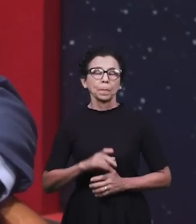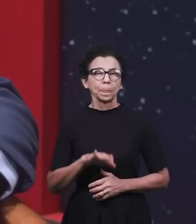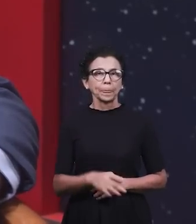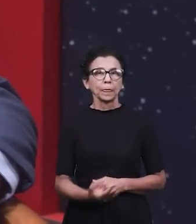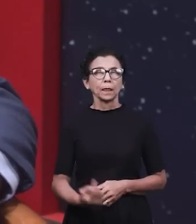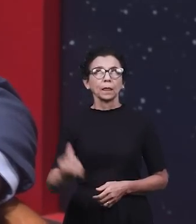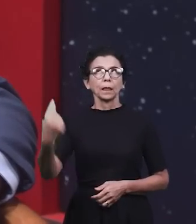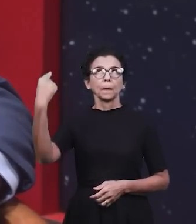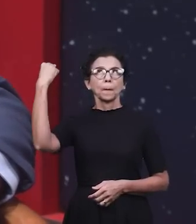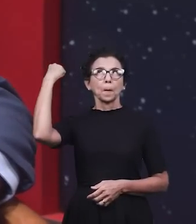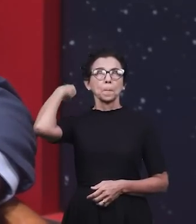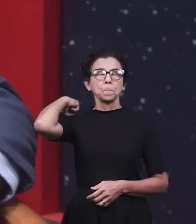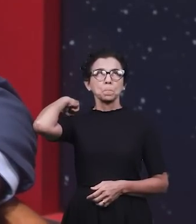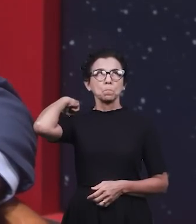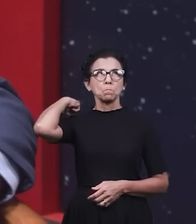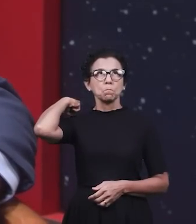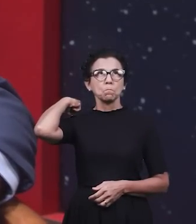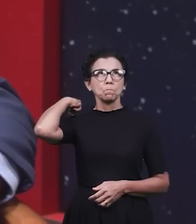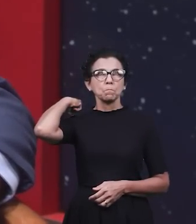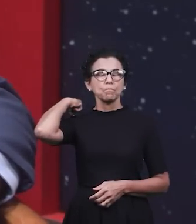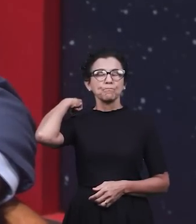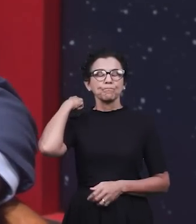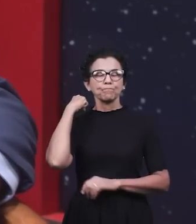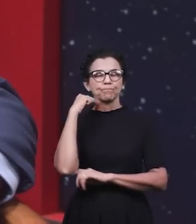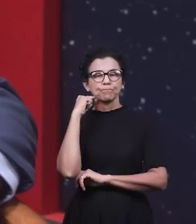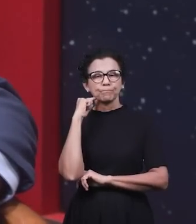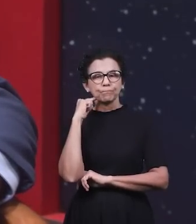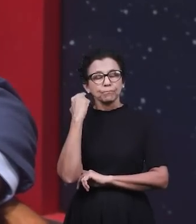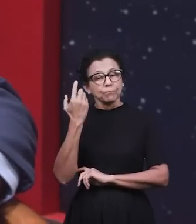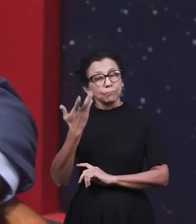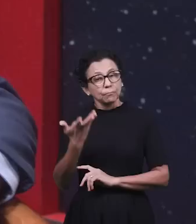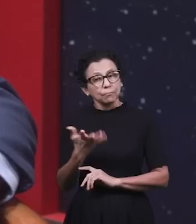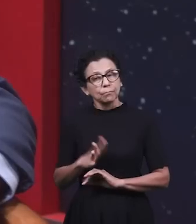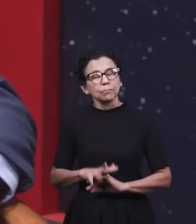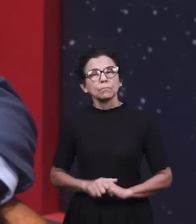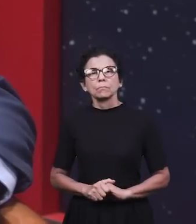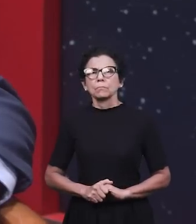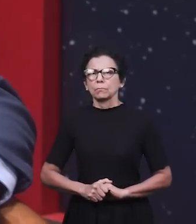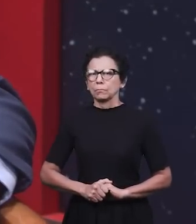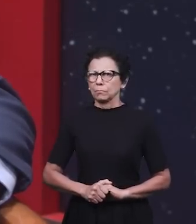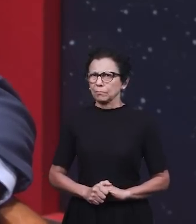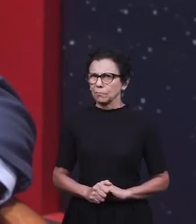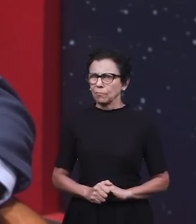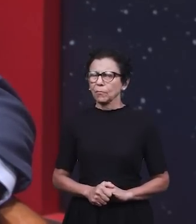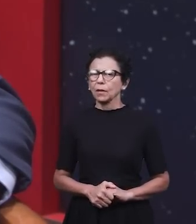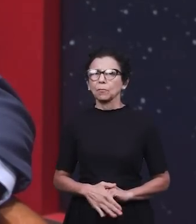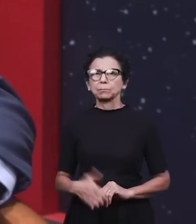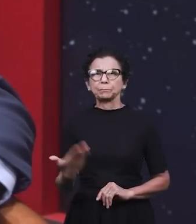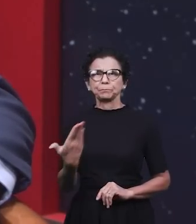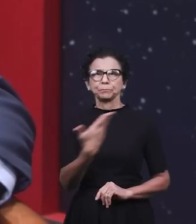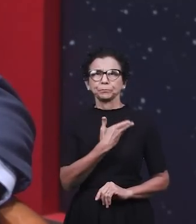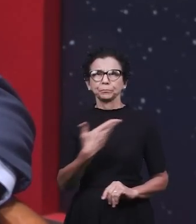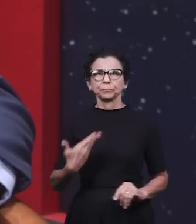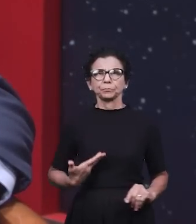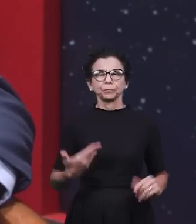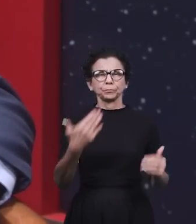trás, Josias, nós vamos ver que a história do homem foi uma história de governos que foram se sucedendo.